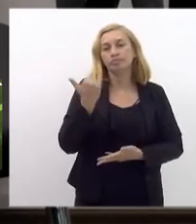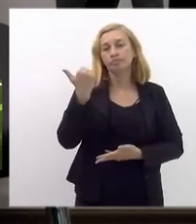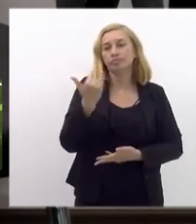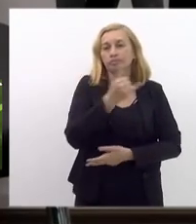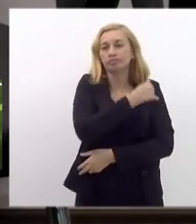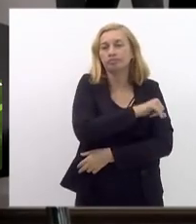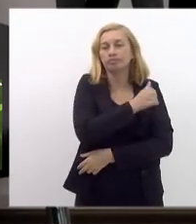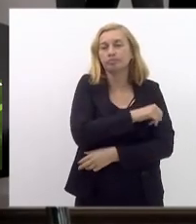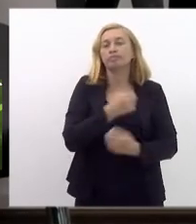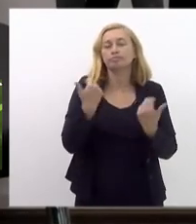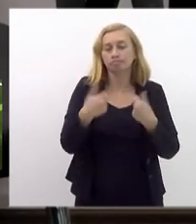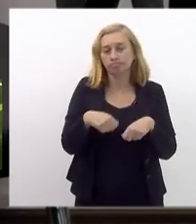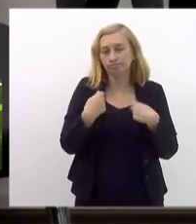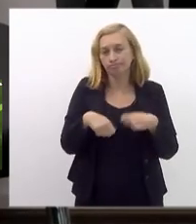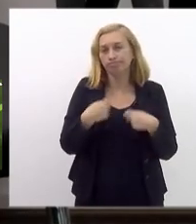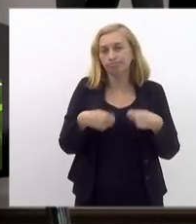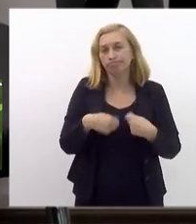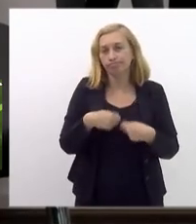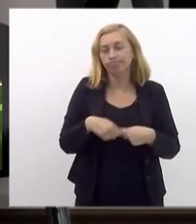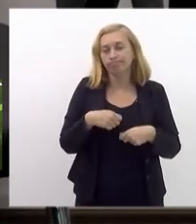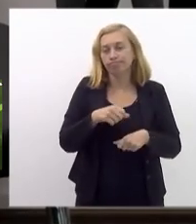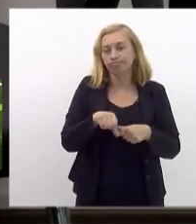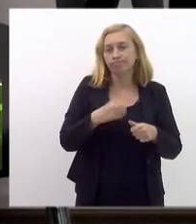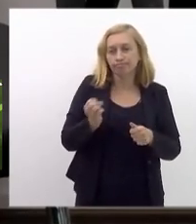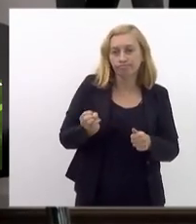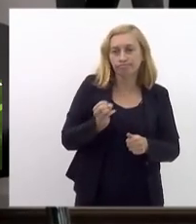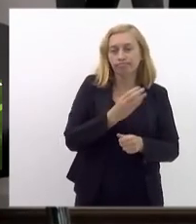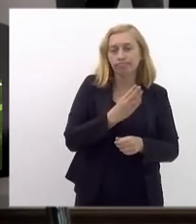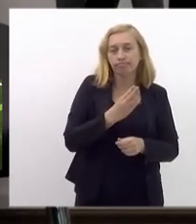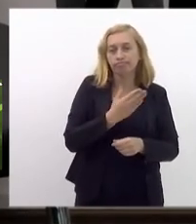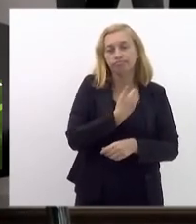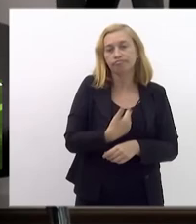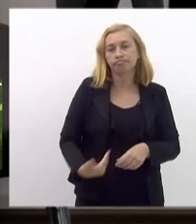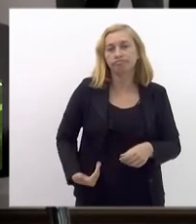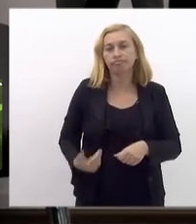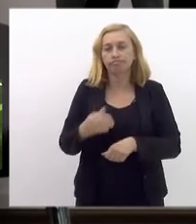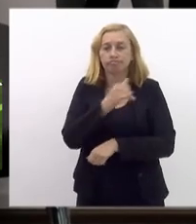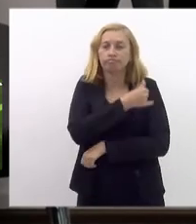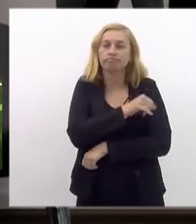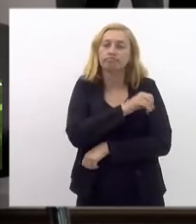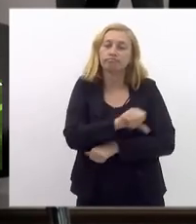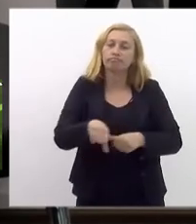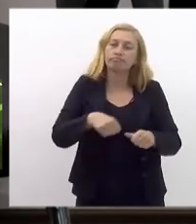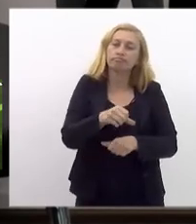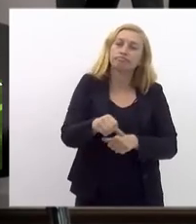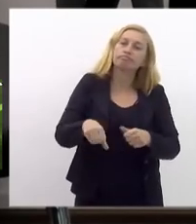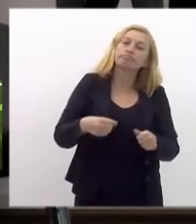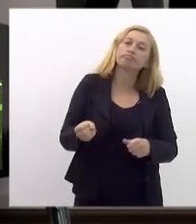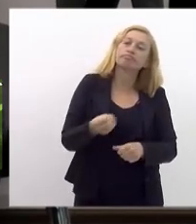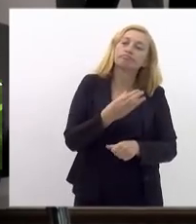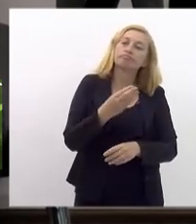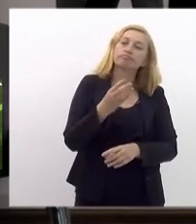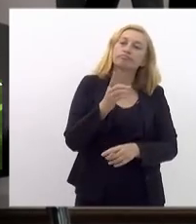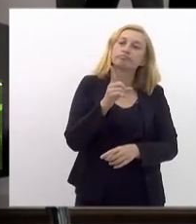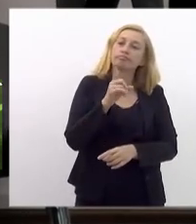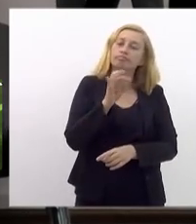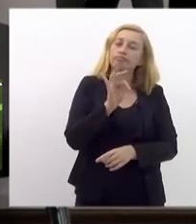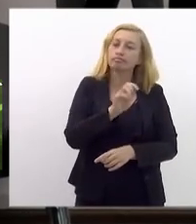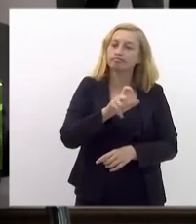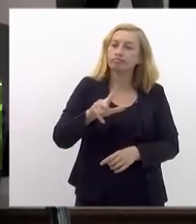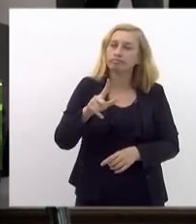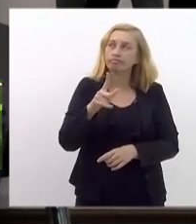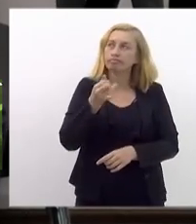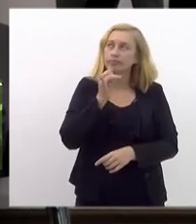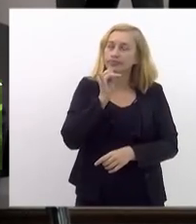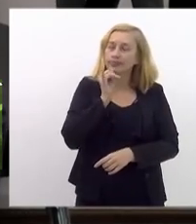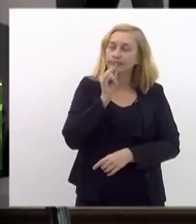está precisando muito de inovação, o governo do Rio, para transformação digital. Pegamos